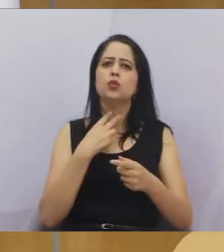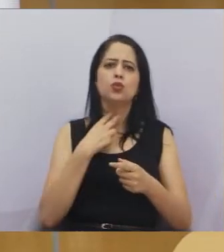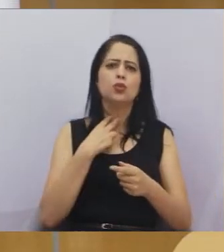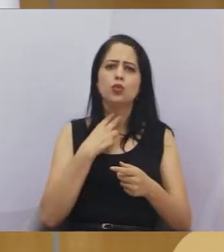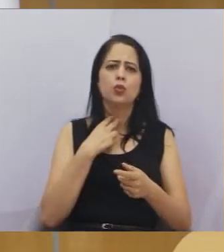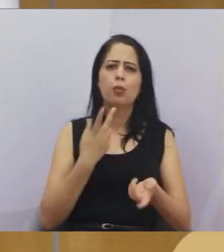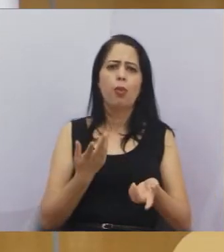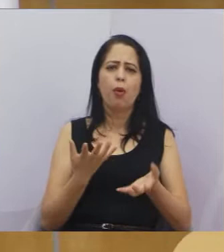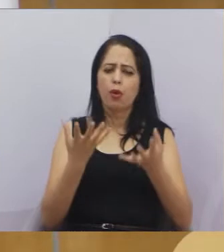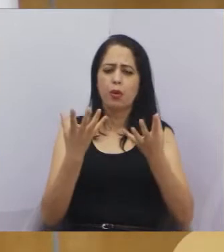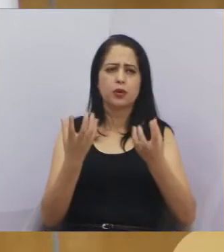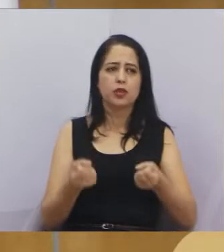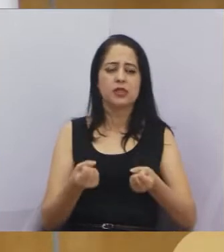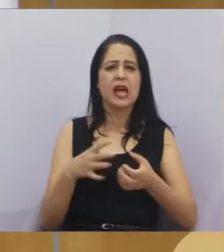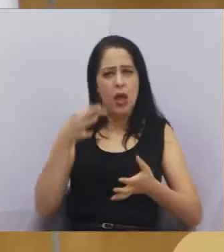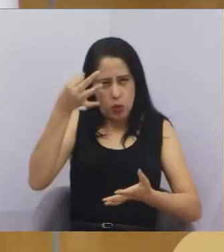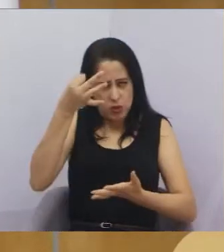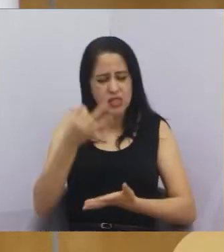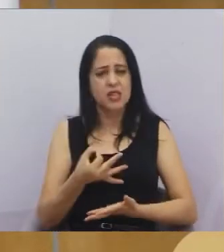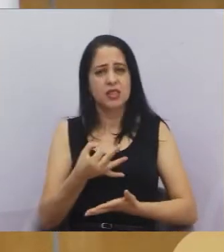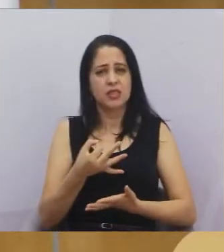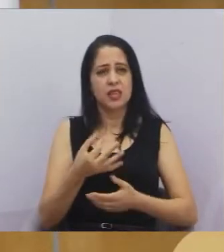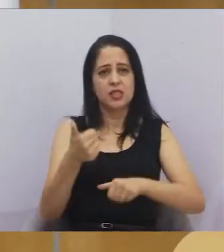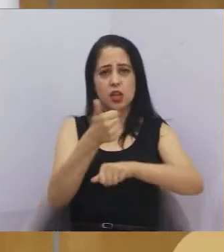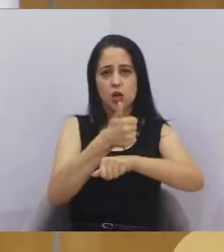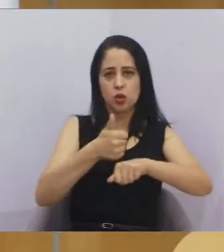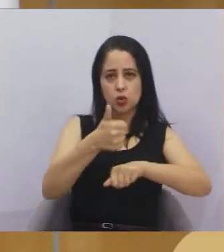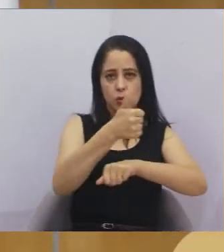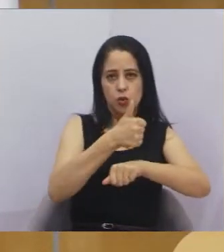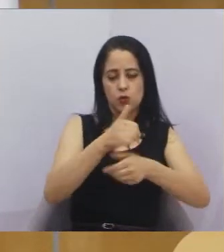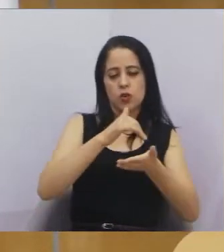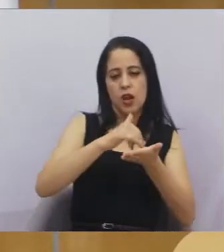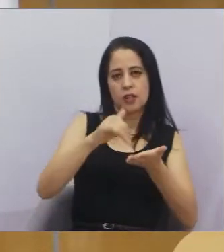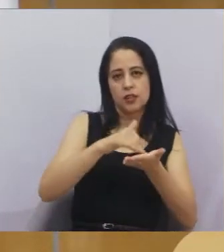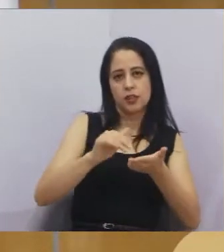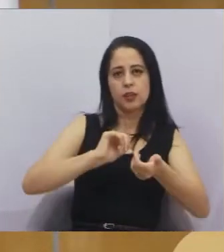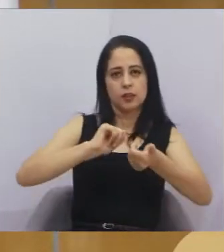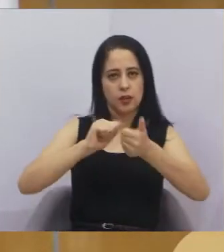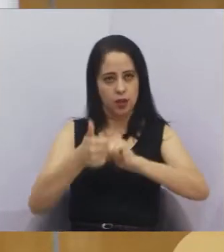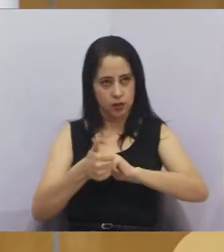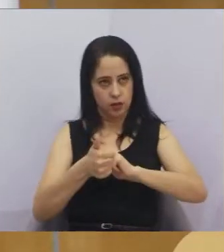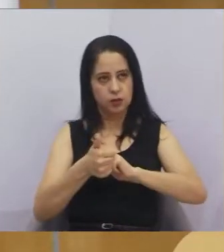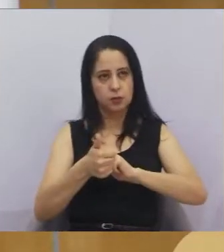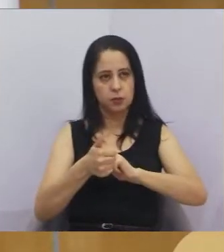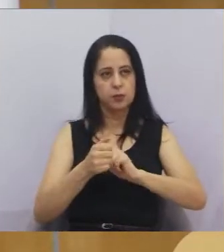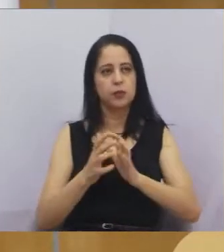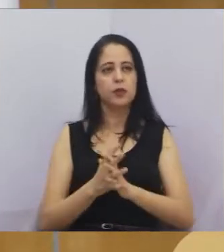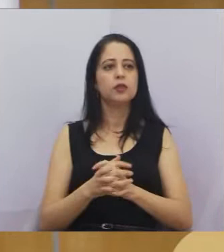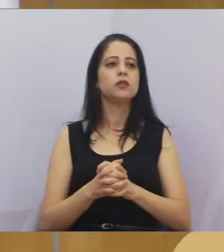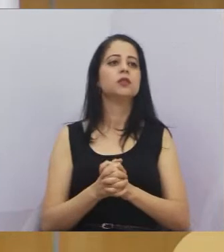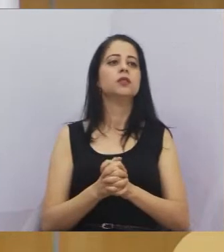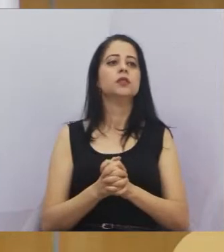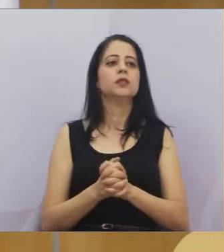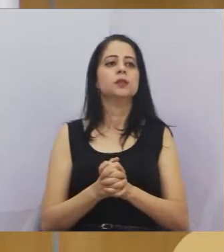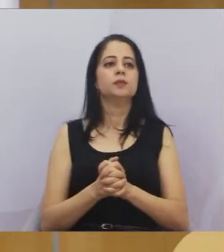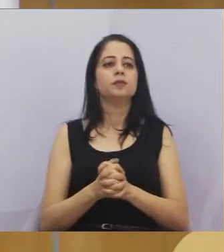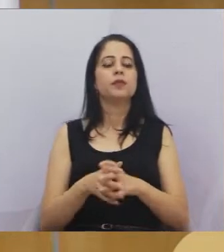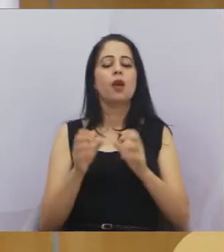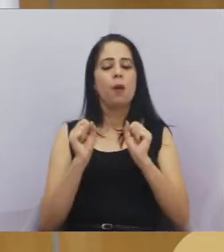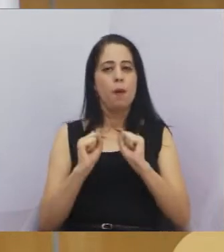porque eu tenho absoluta certeza que os profissionais da Secretaria de Esportes, assim como fazem parte em outros conselhos, vão